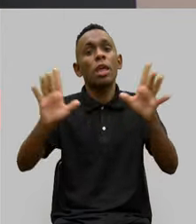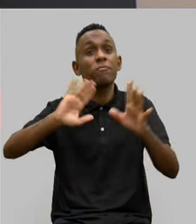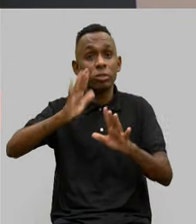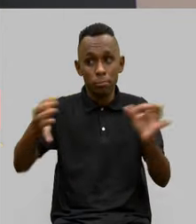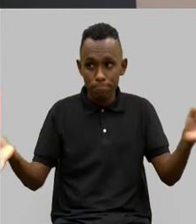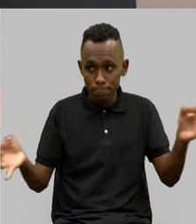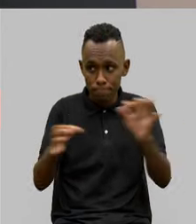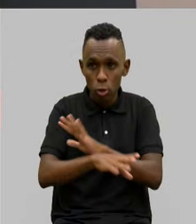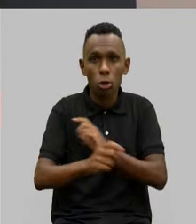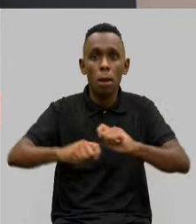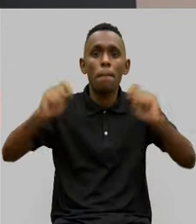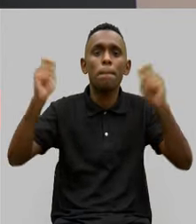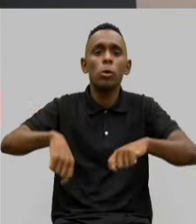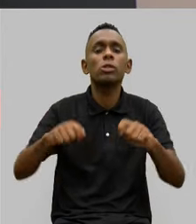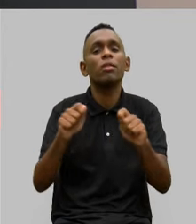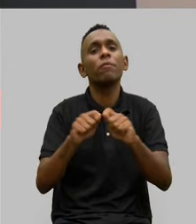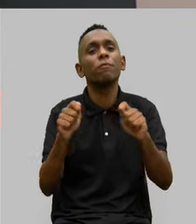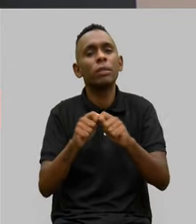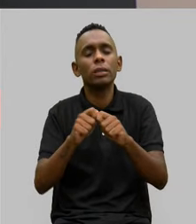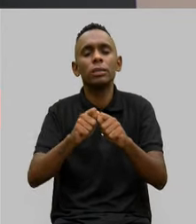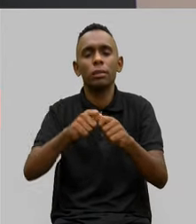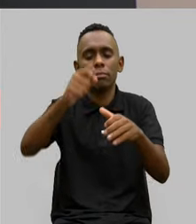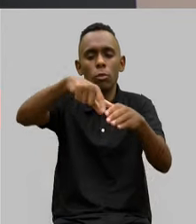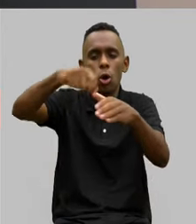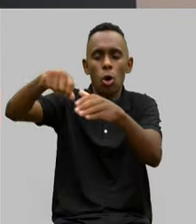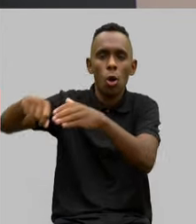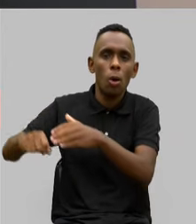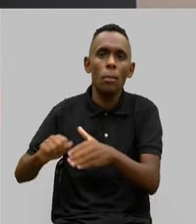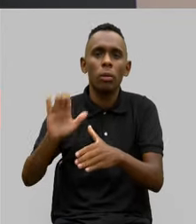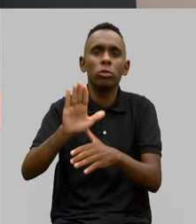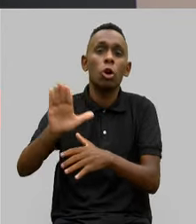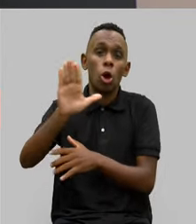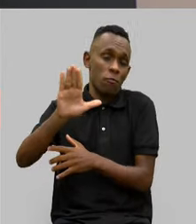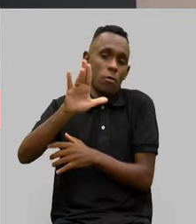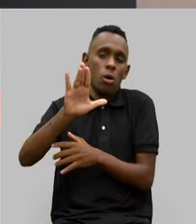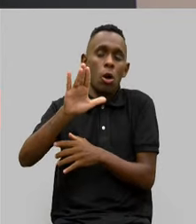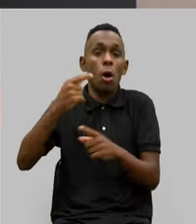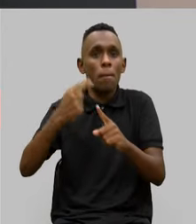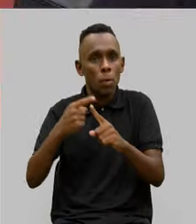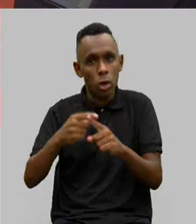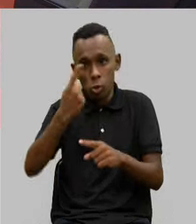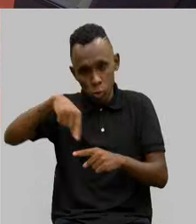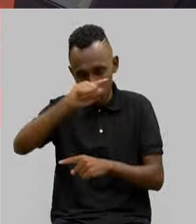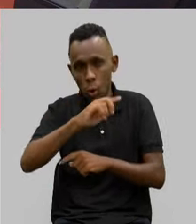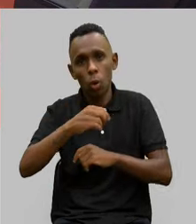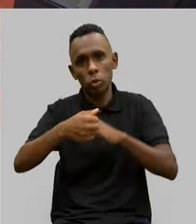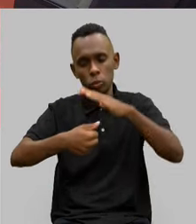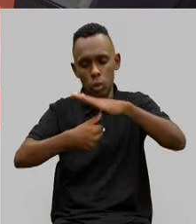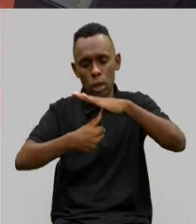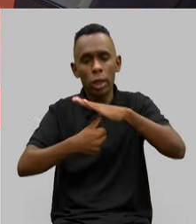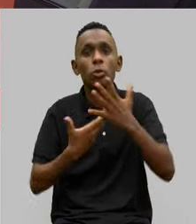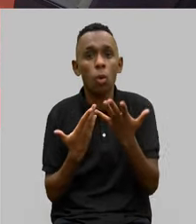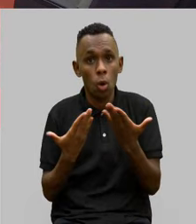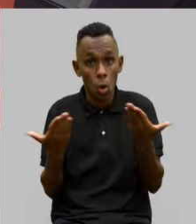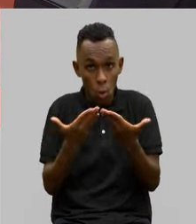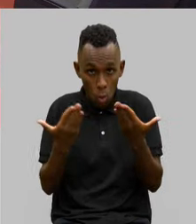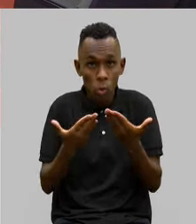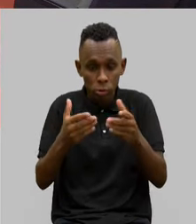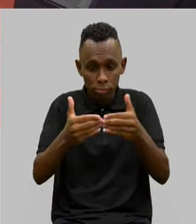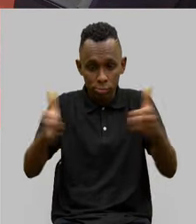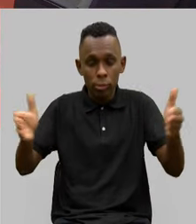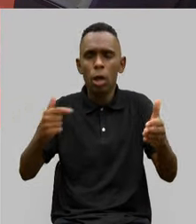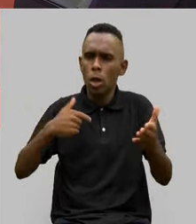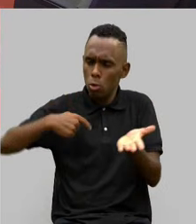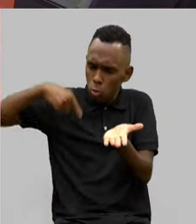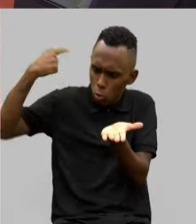aí nós vamos poder fazer esse cultivo porque o nosso reitor Inclusive estava na mesa de abertura hoje e eu assumi o